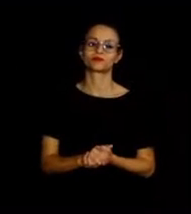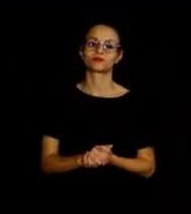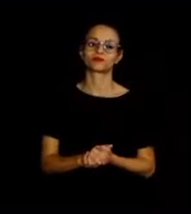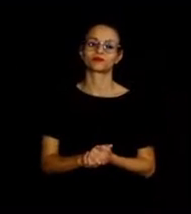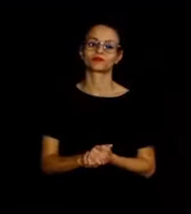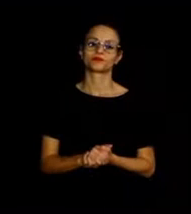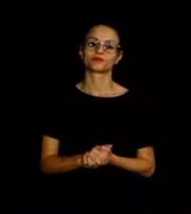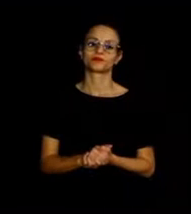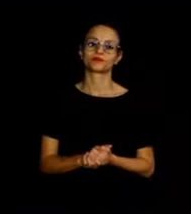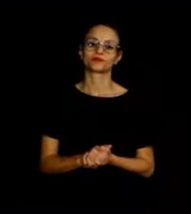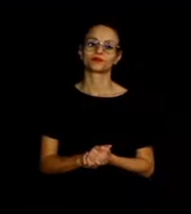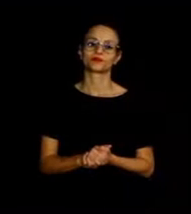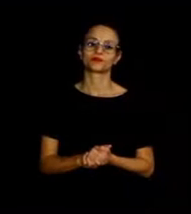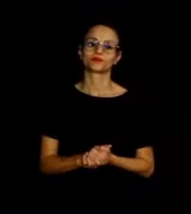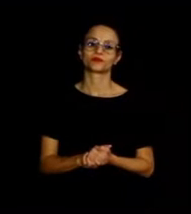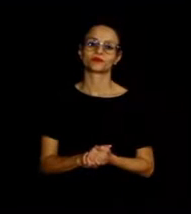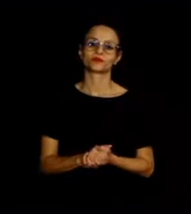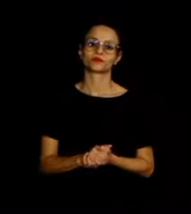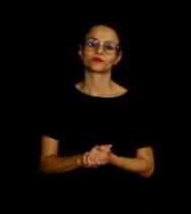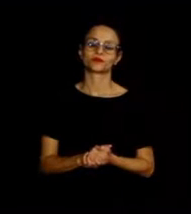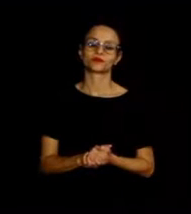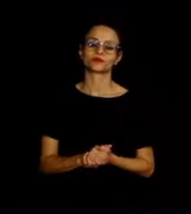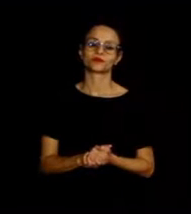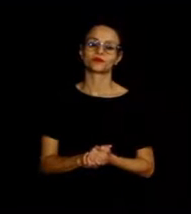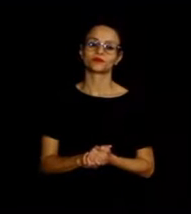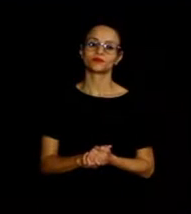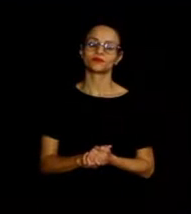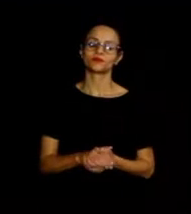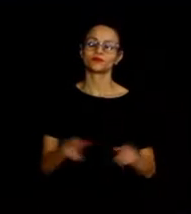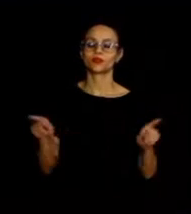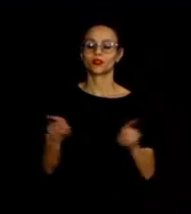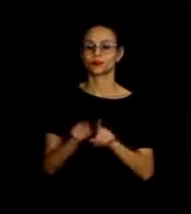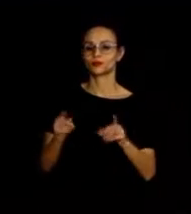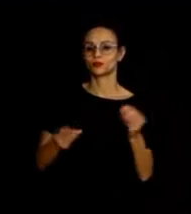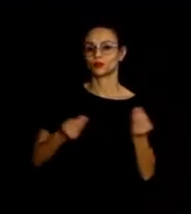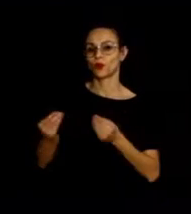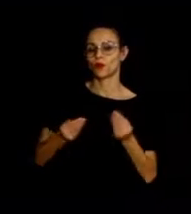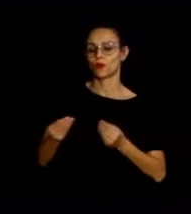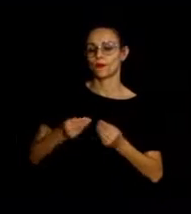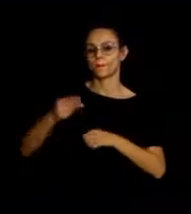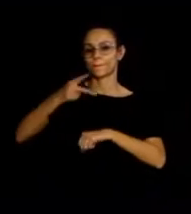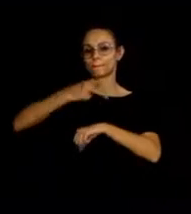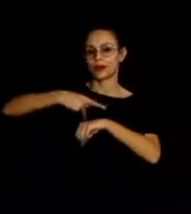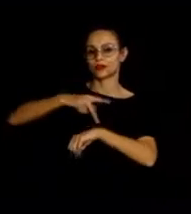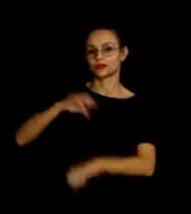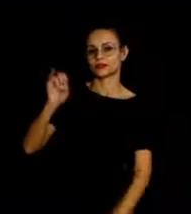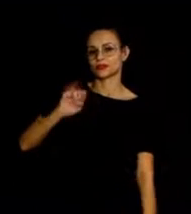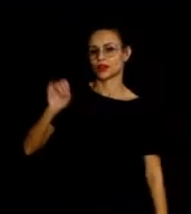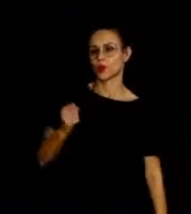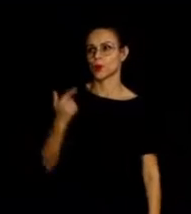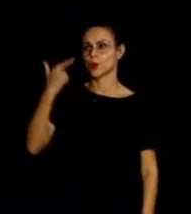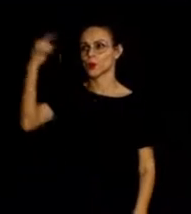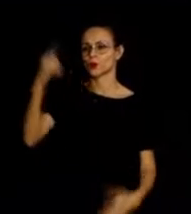Oi e a internacionalização a internacionalização